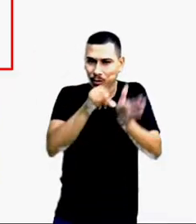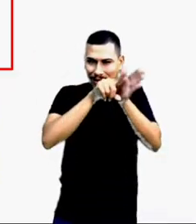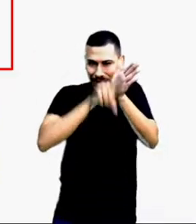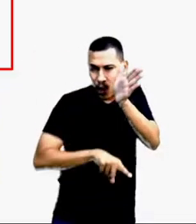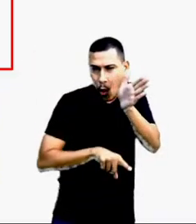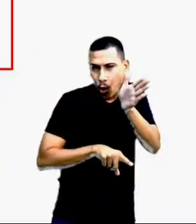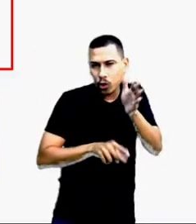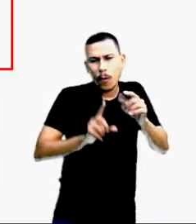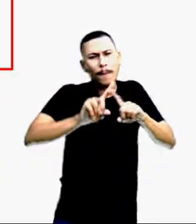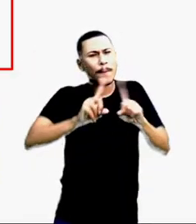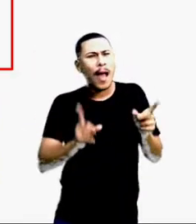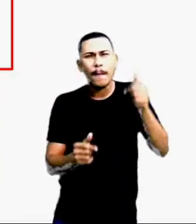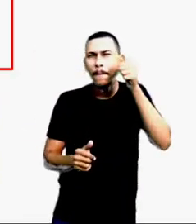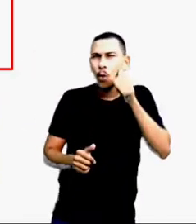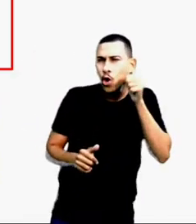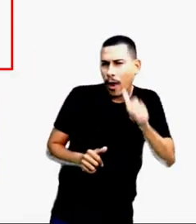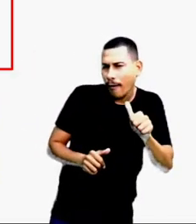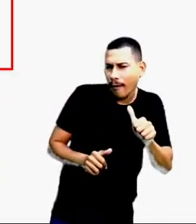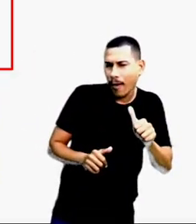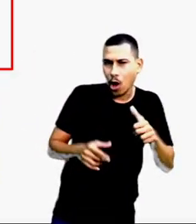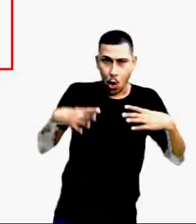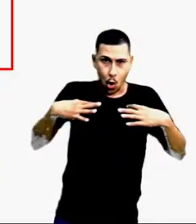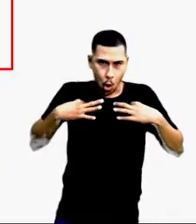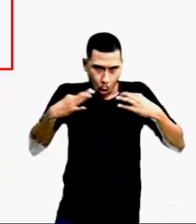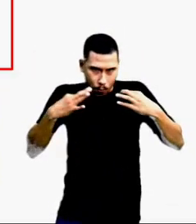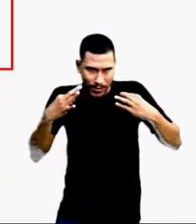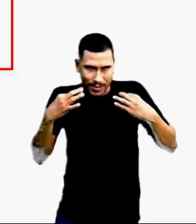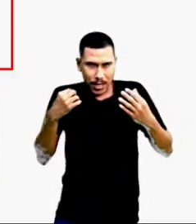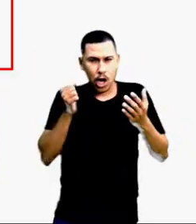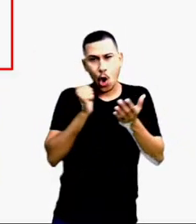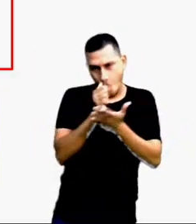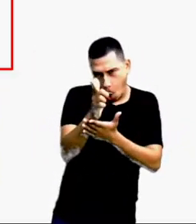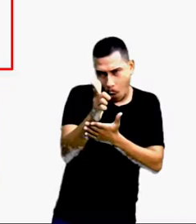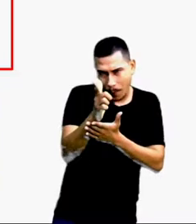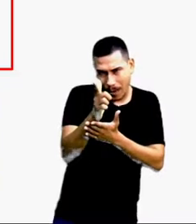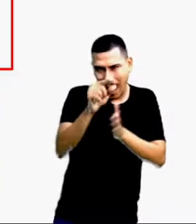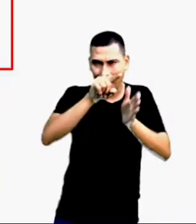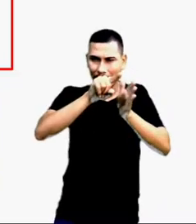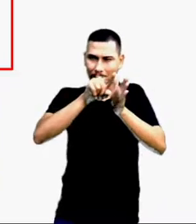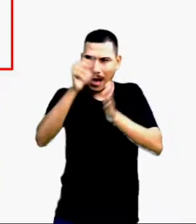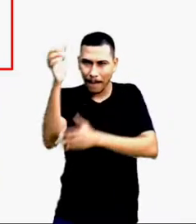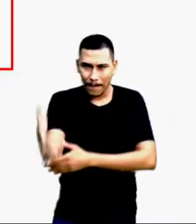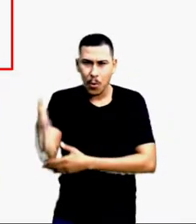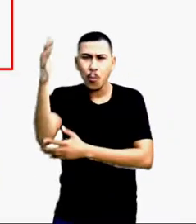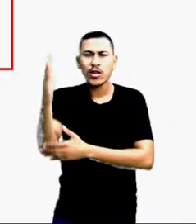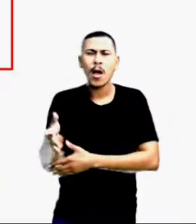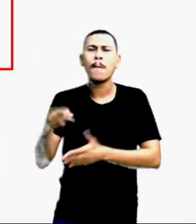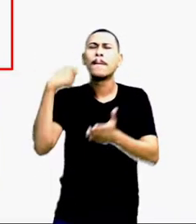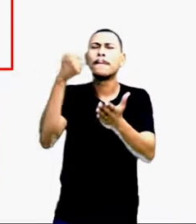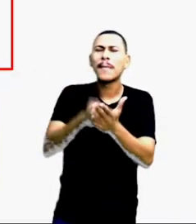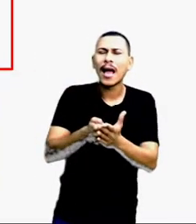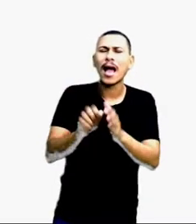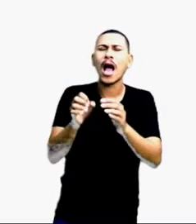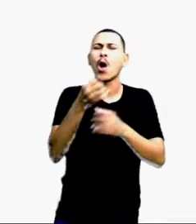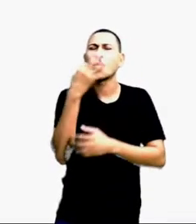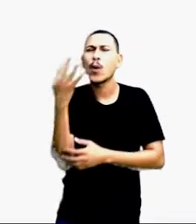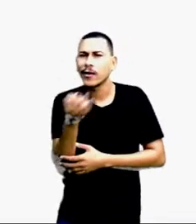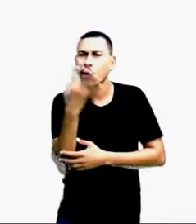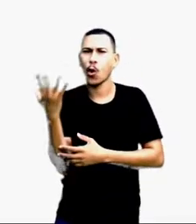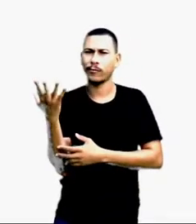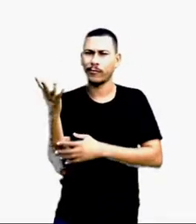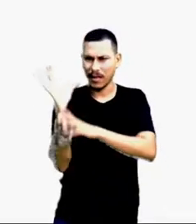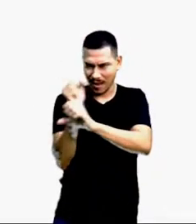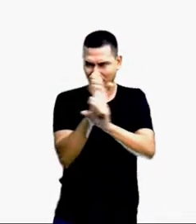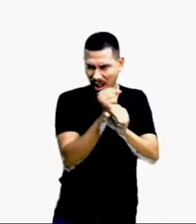se Laura conferir a calça na promoção corpo ela vai pagar vamos calcular